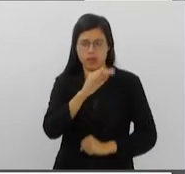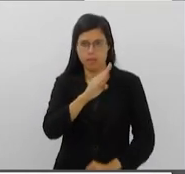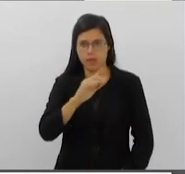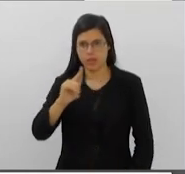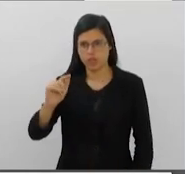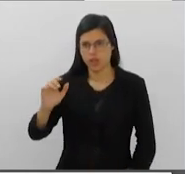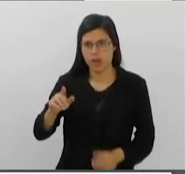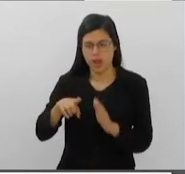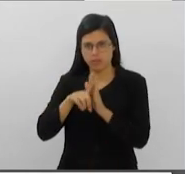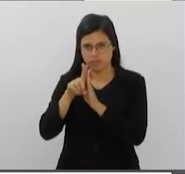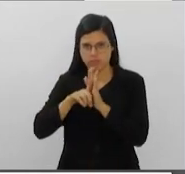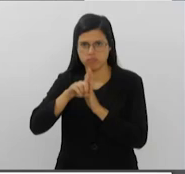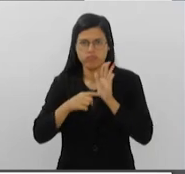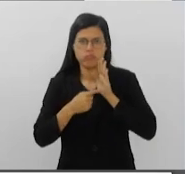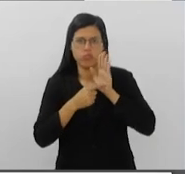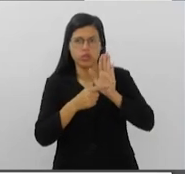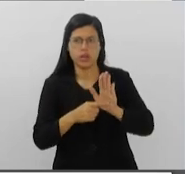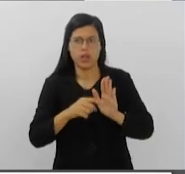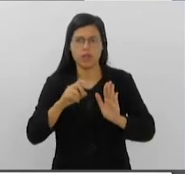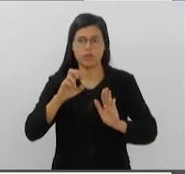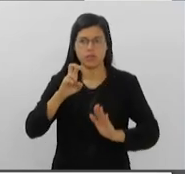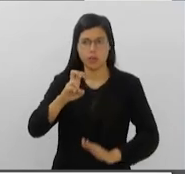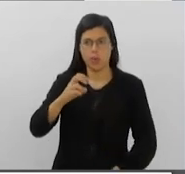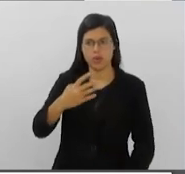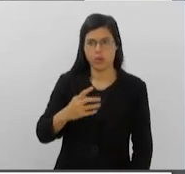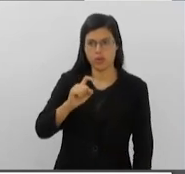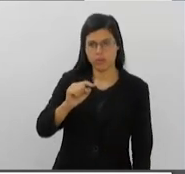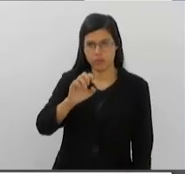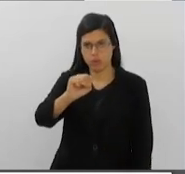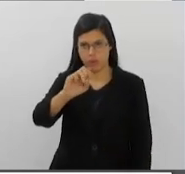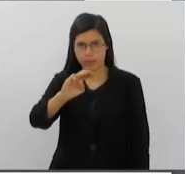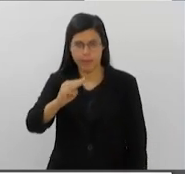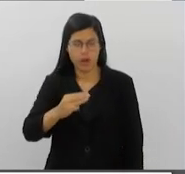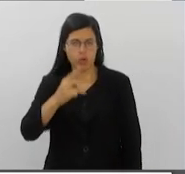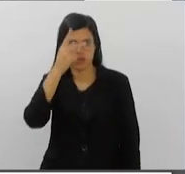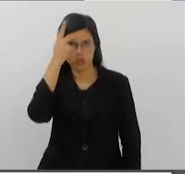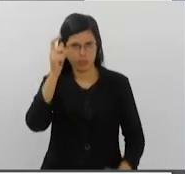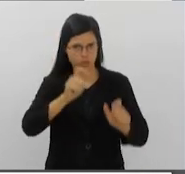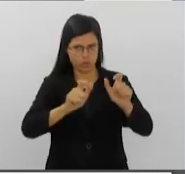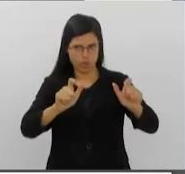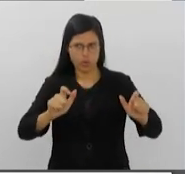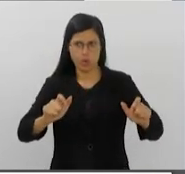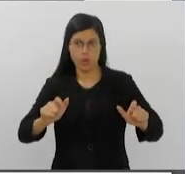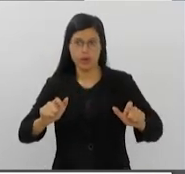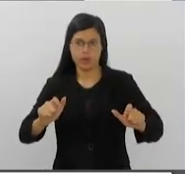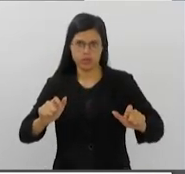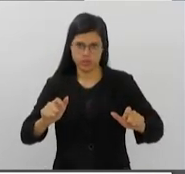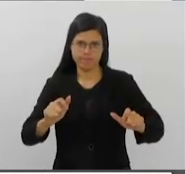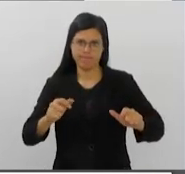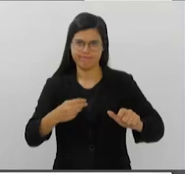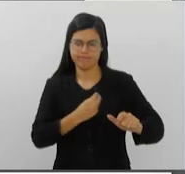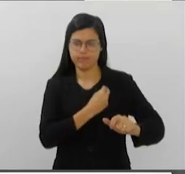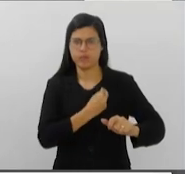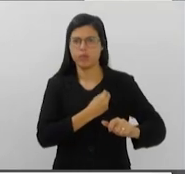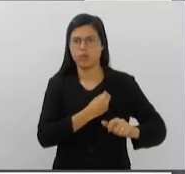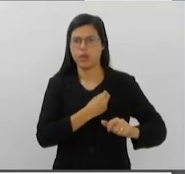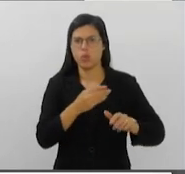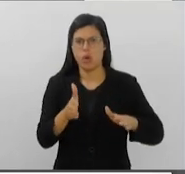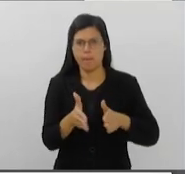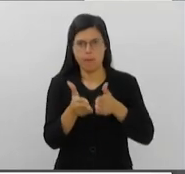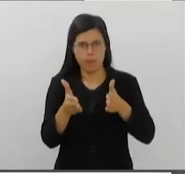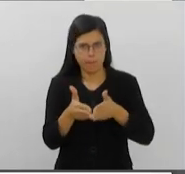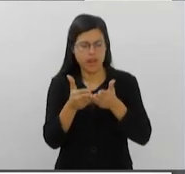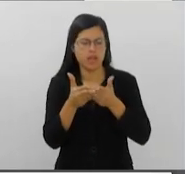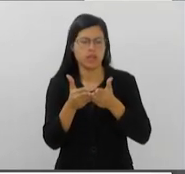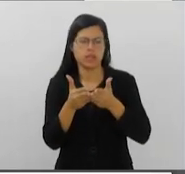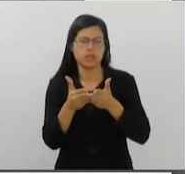pobreza. 54,8 milhões de pessoas estavam vivendo a pobreza e a miséria no